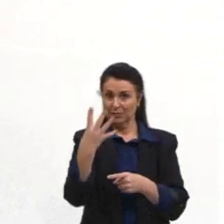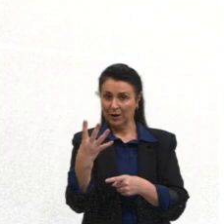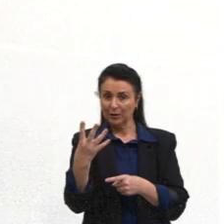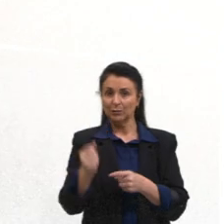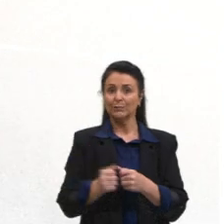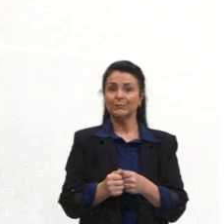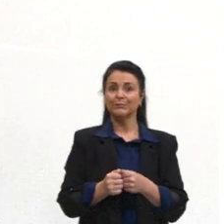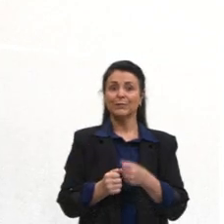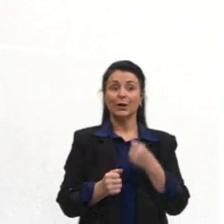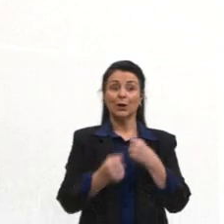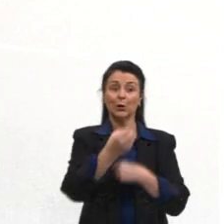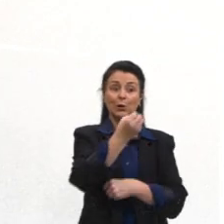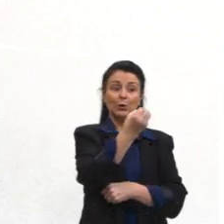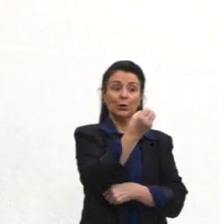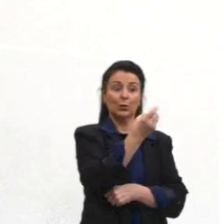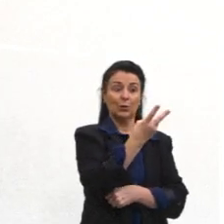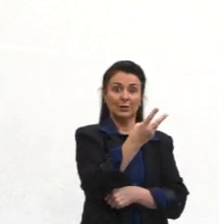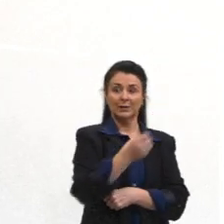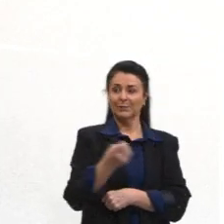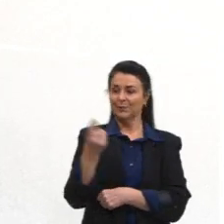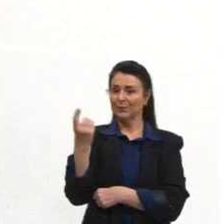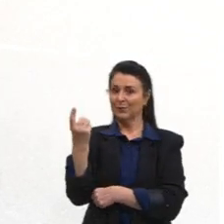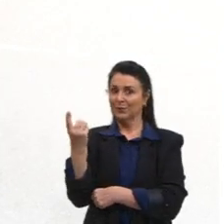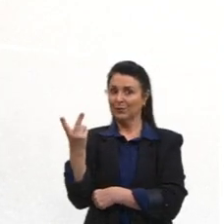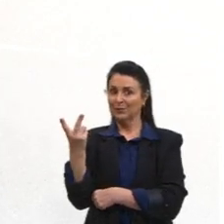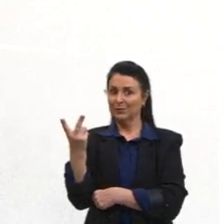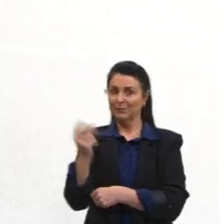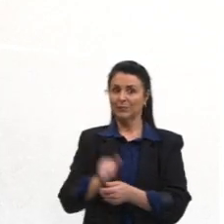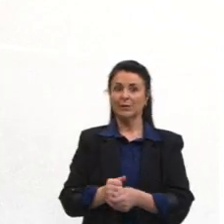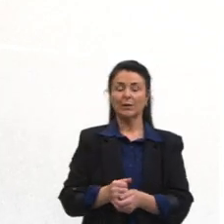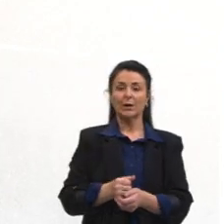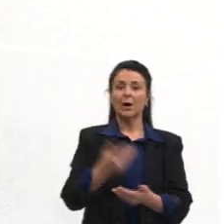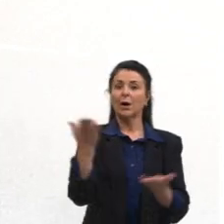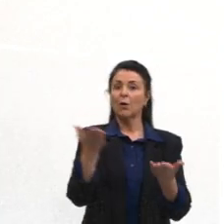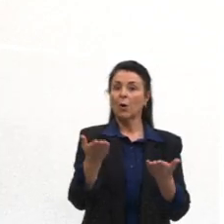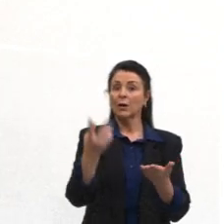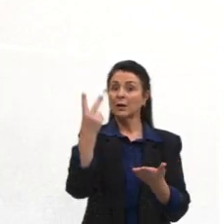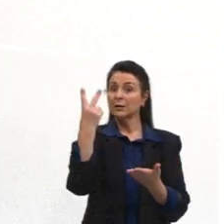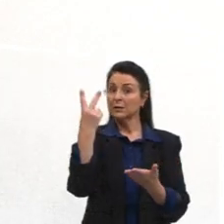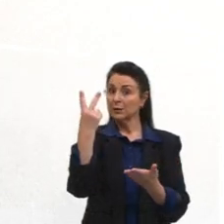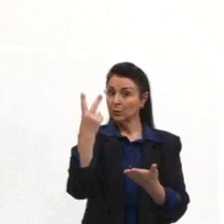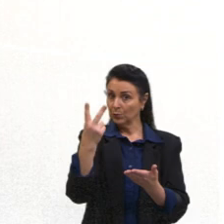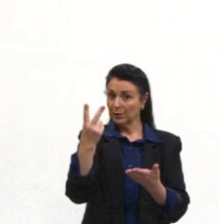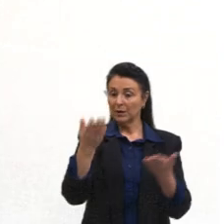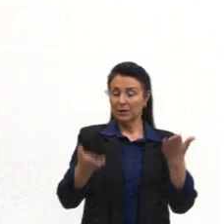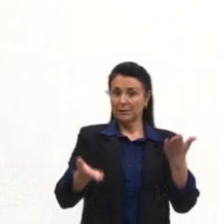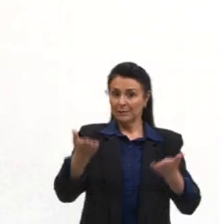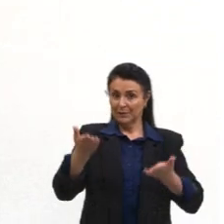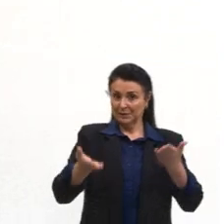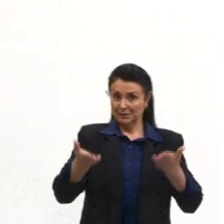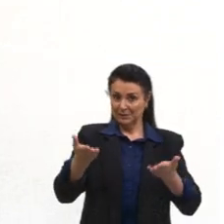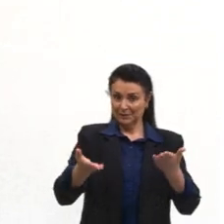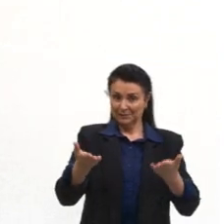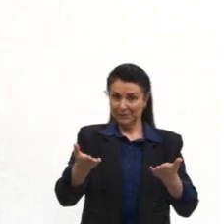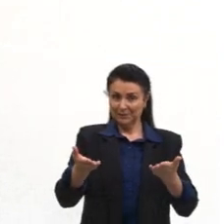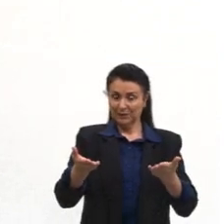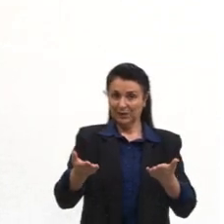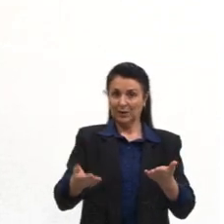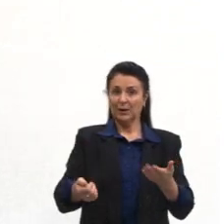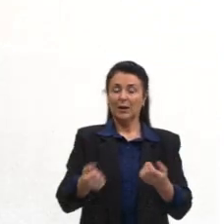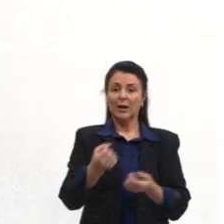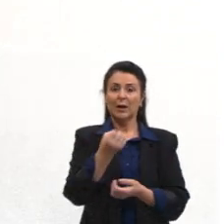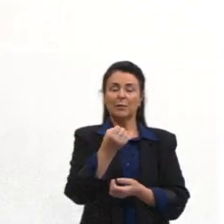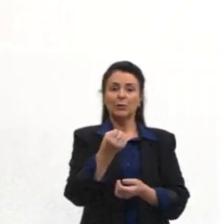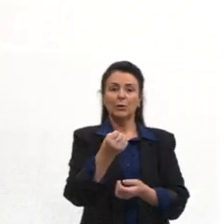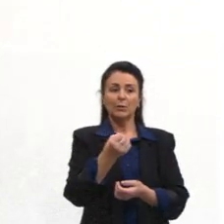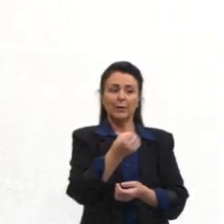12 kg em uma segunda pesagem que que vai acontecer nós pegamos podemos pegar esse saco ou